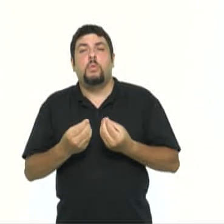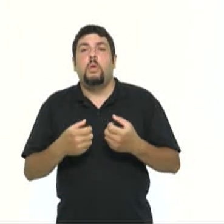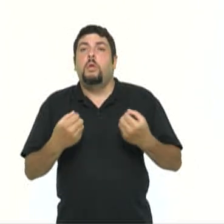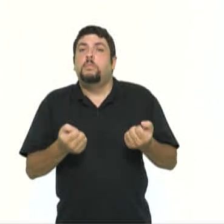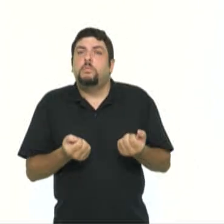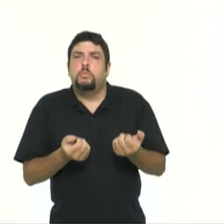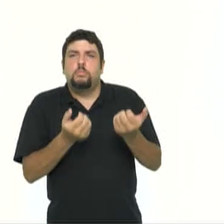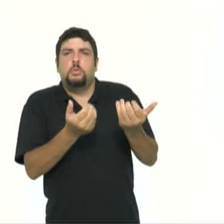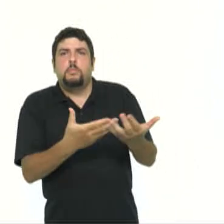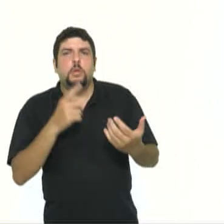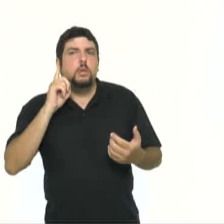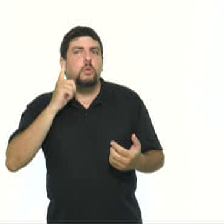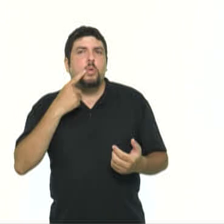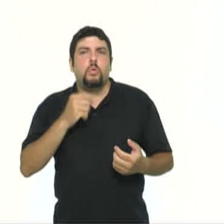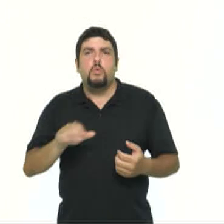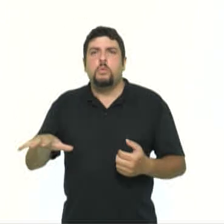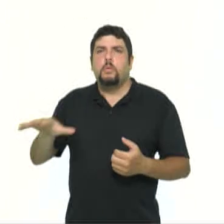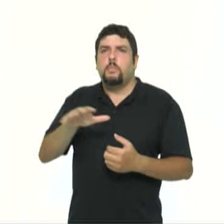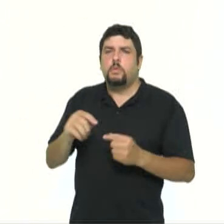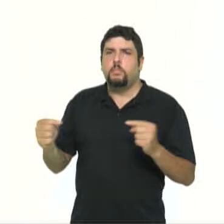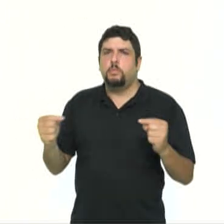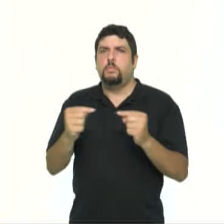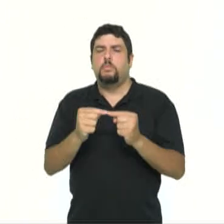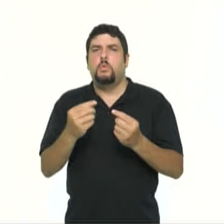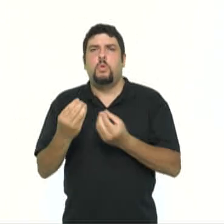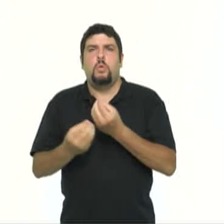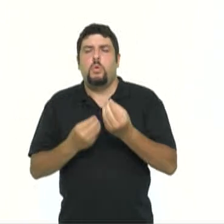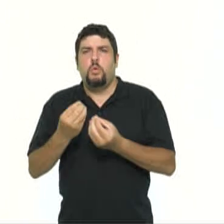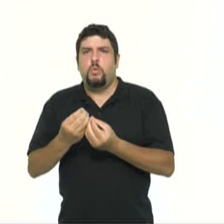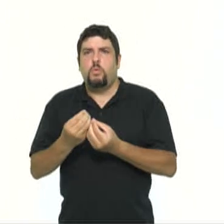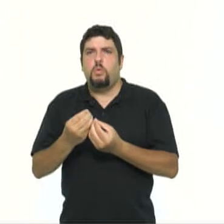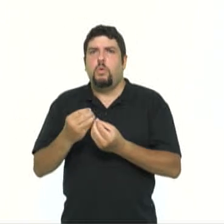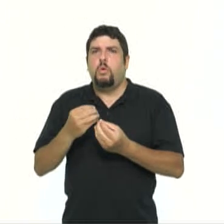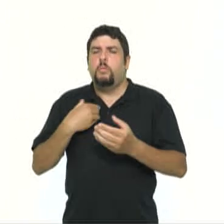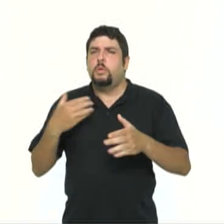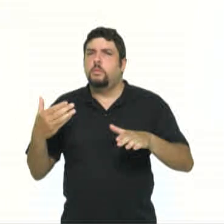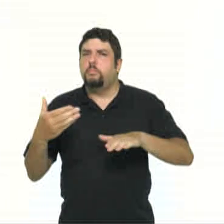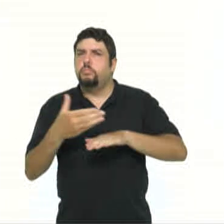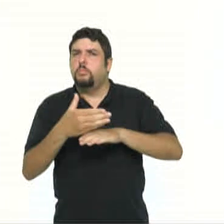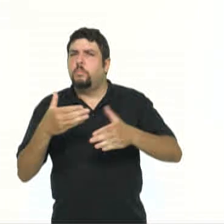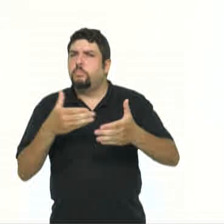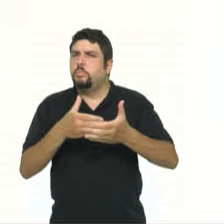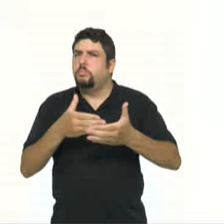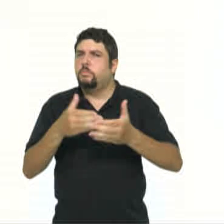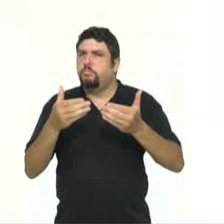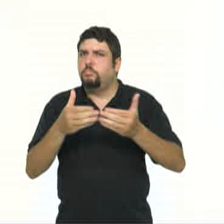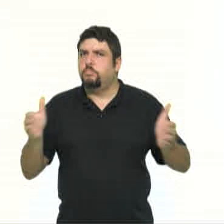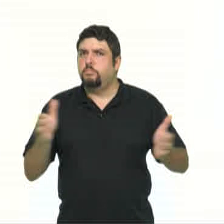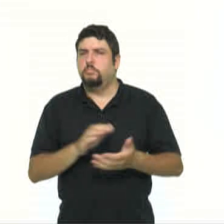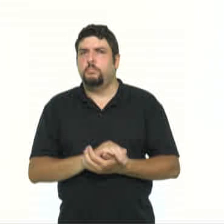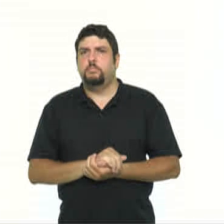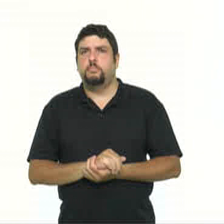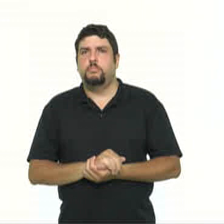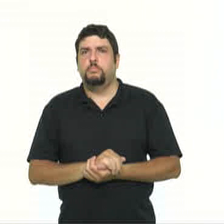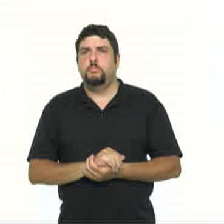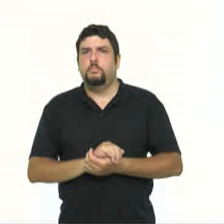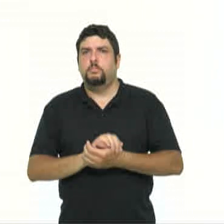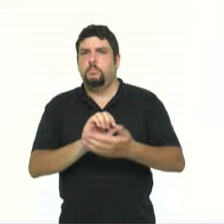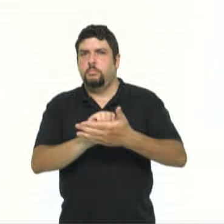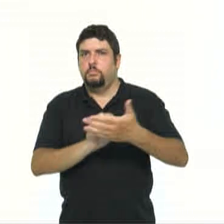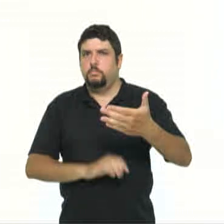agentes adequados, a partir da resolução dos entraves vinculados a ela. Atividade